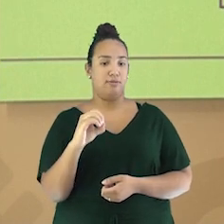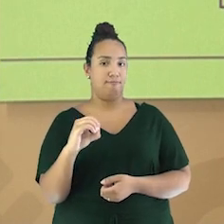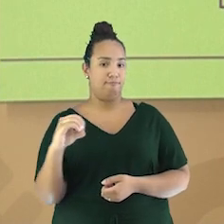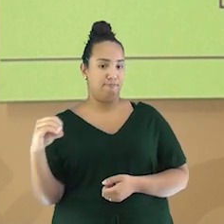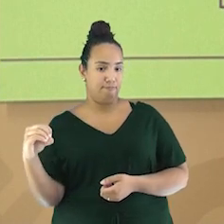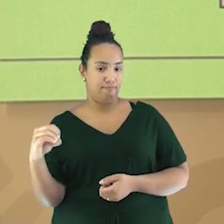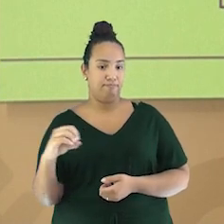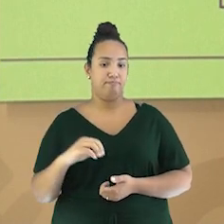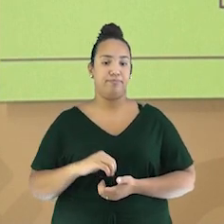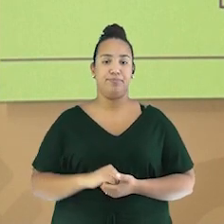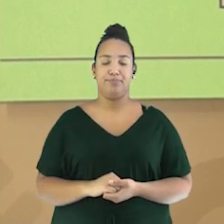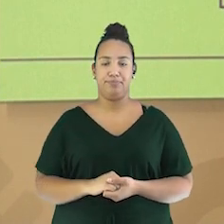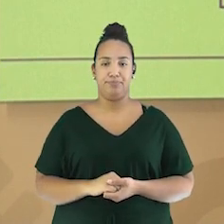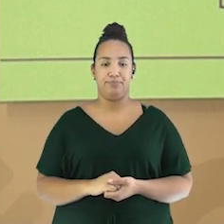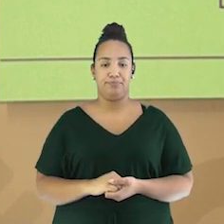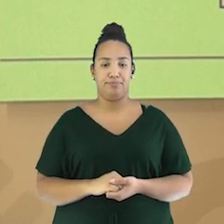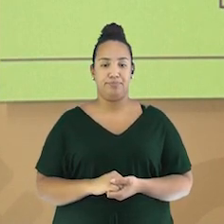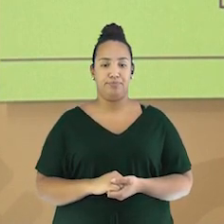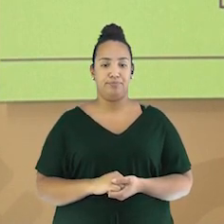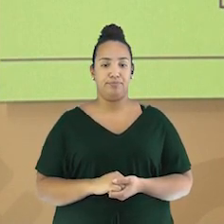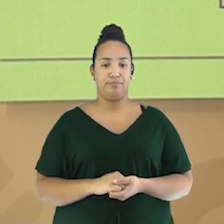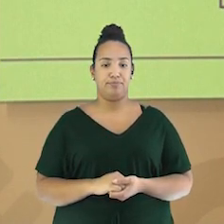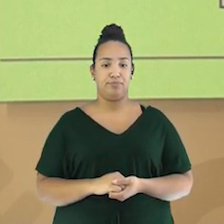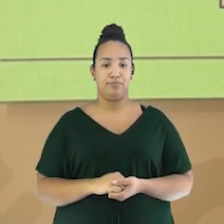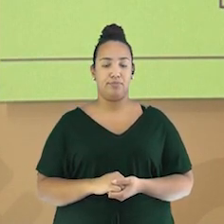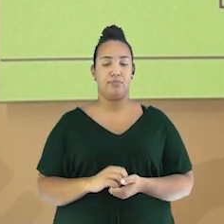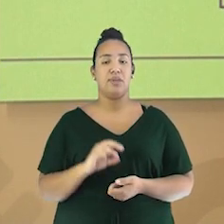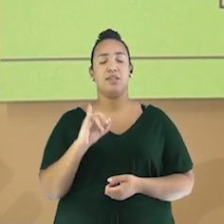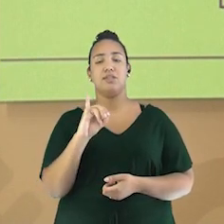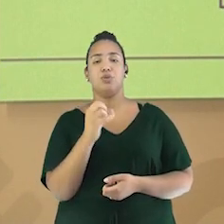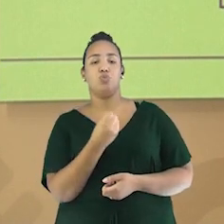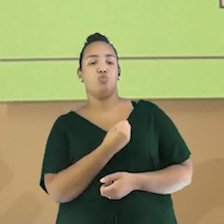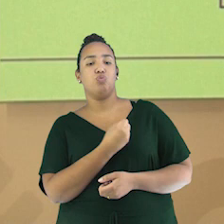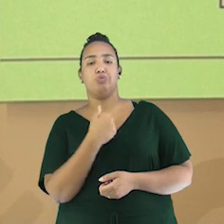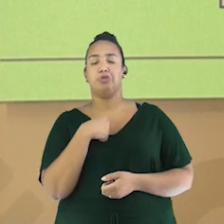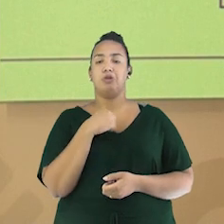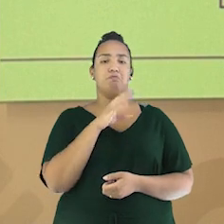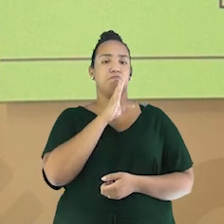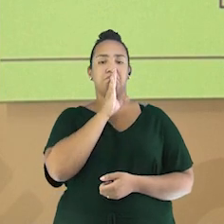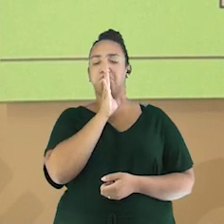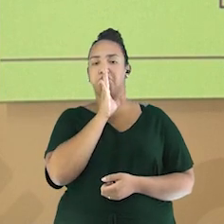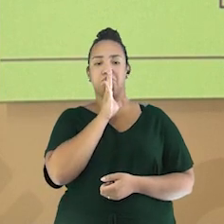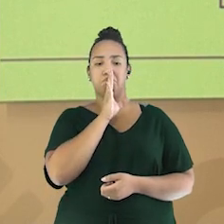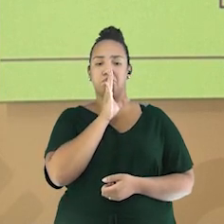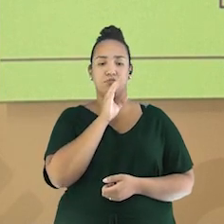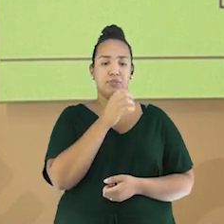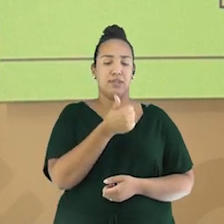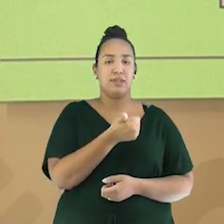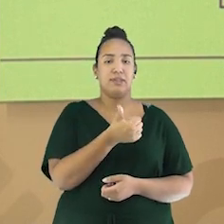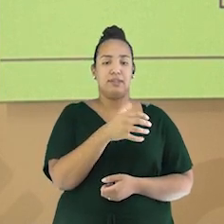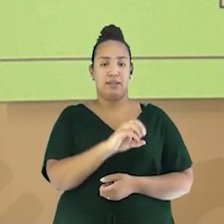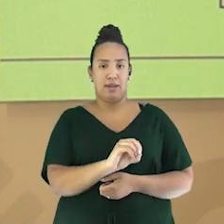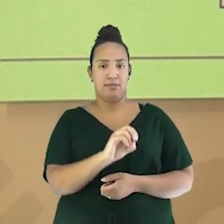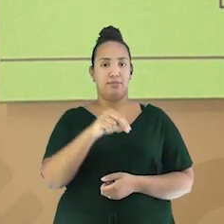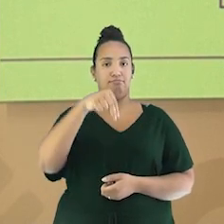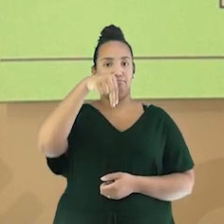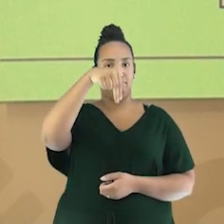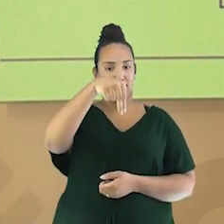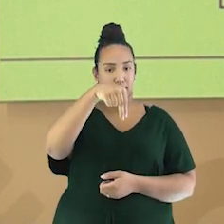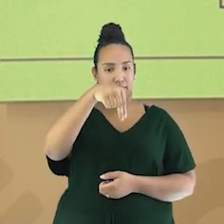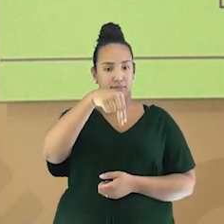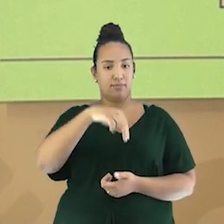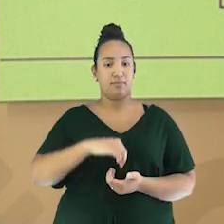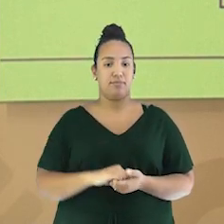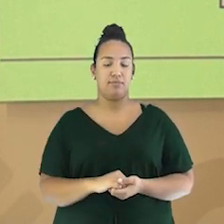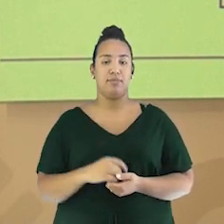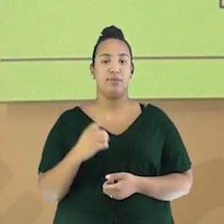4 zeros. Se for um número desconhecido, ou seja, 10 elevado a n, vai